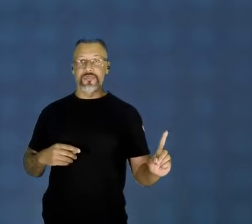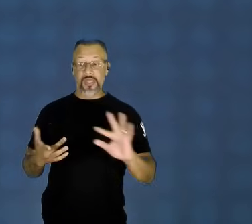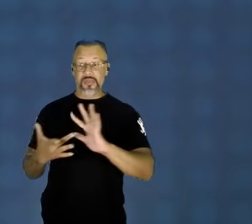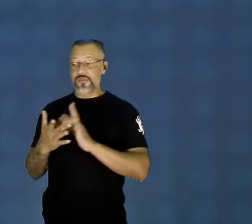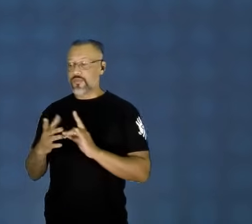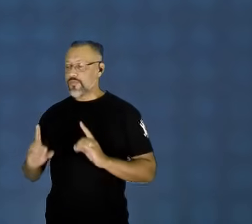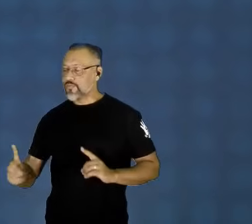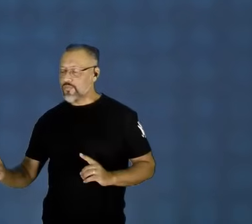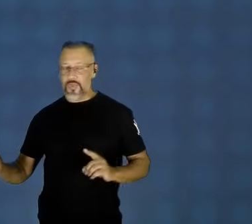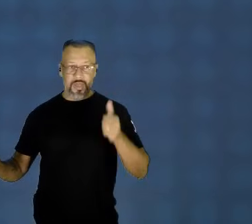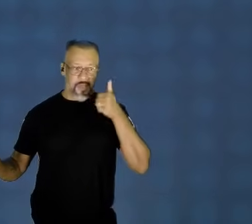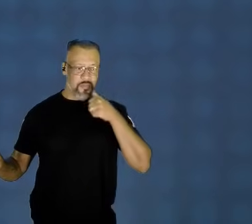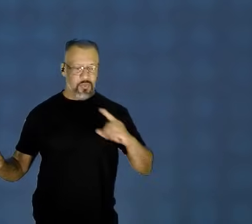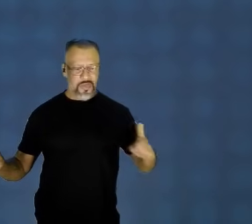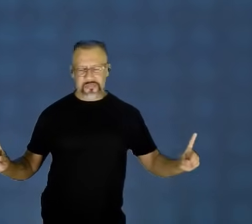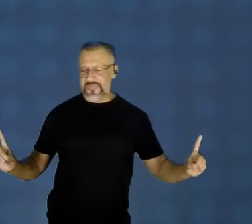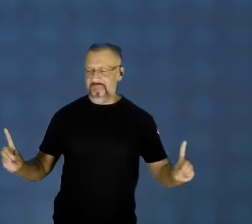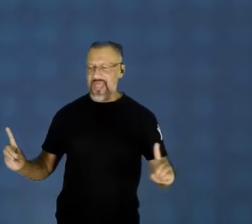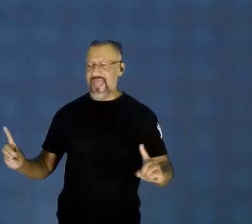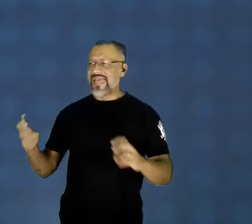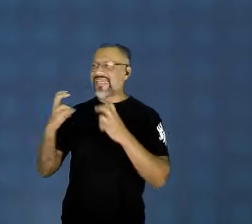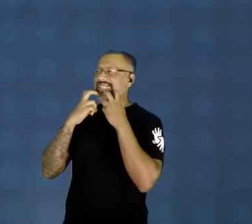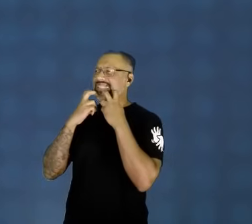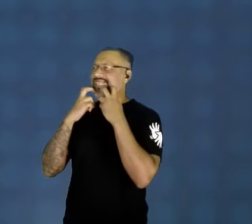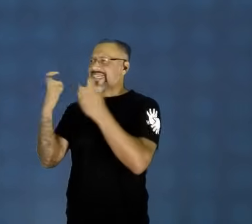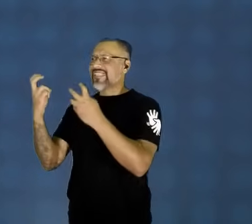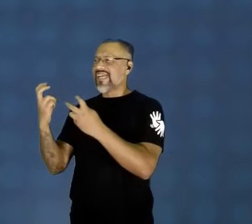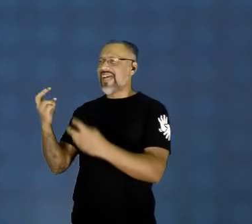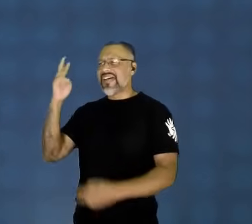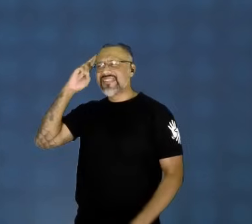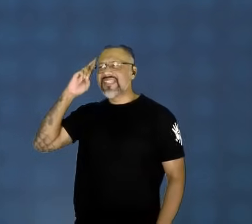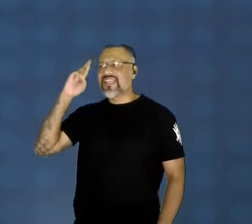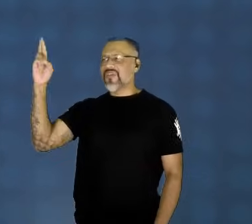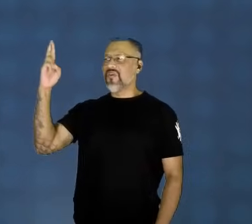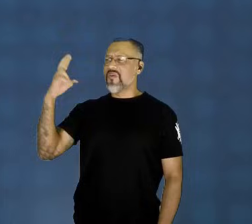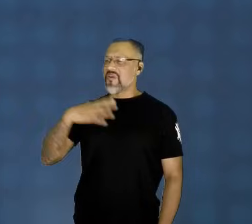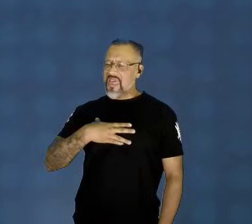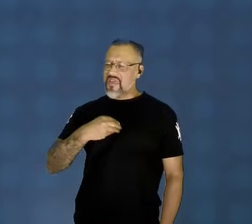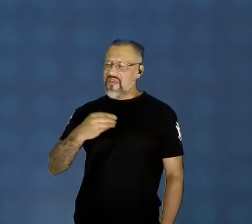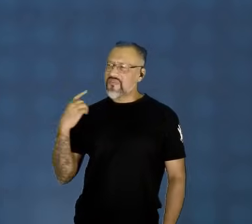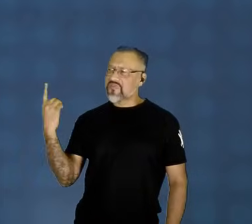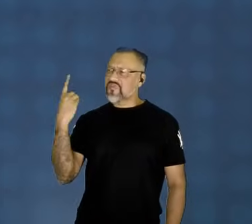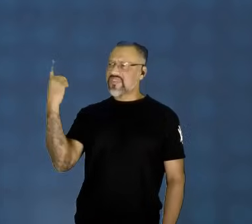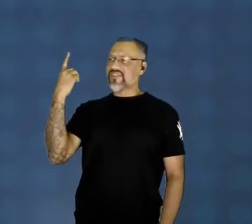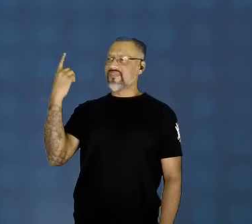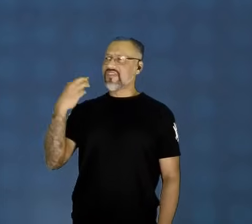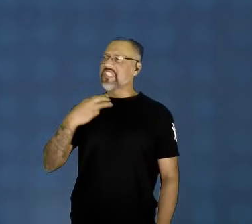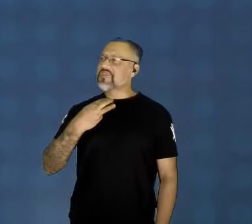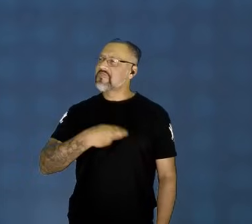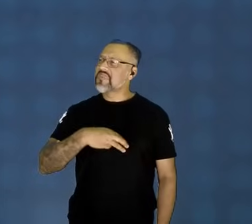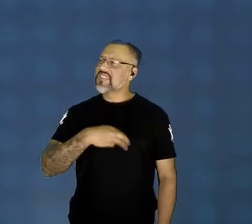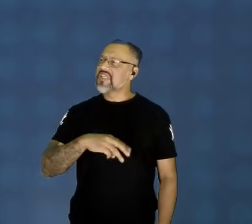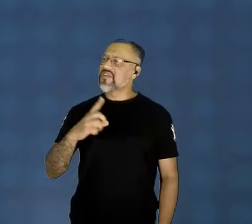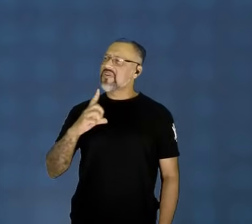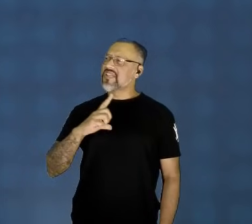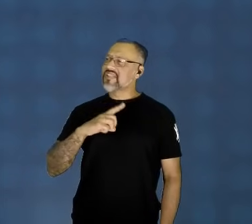gritando: Senhor, filho de Davi, tem misericórdia de